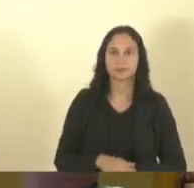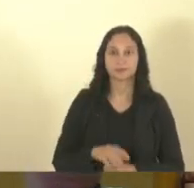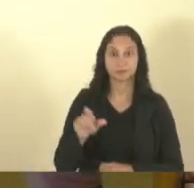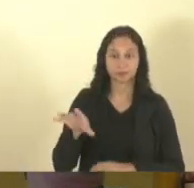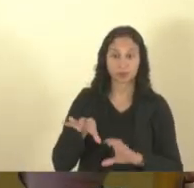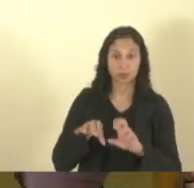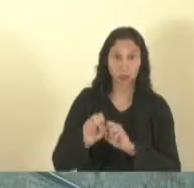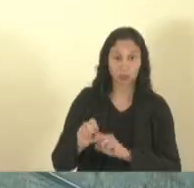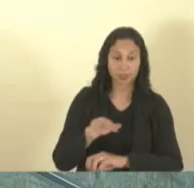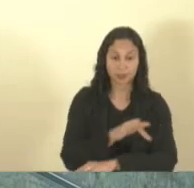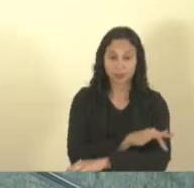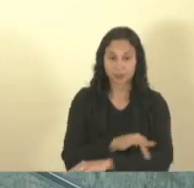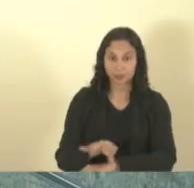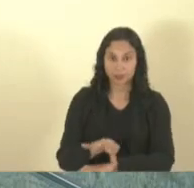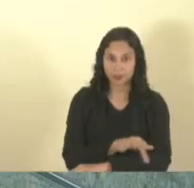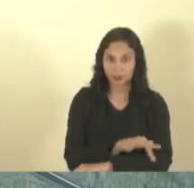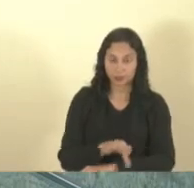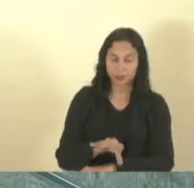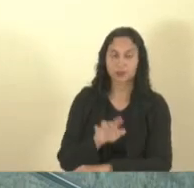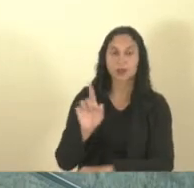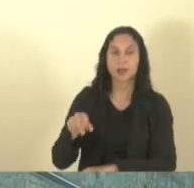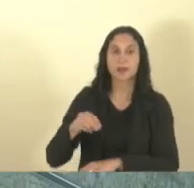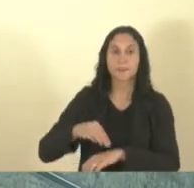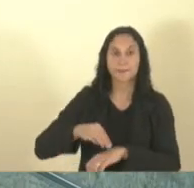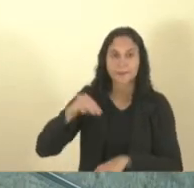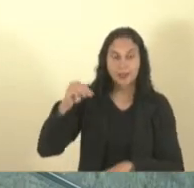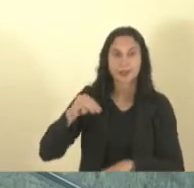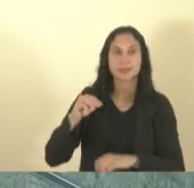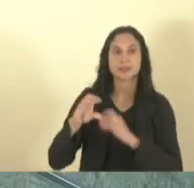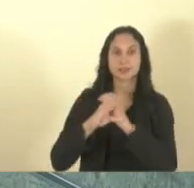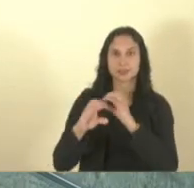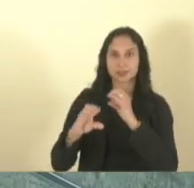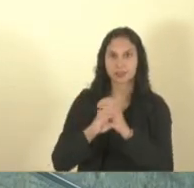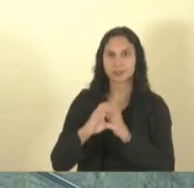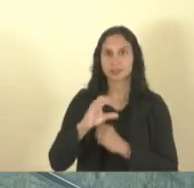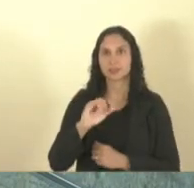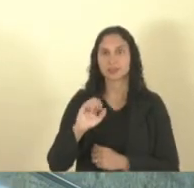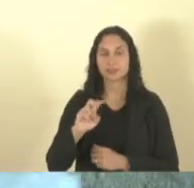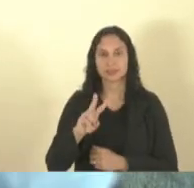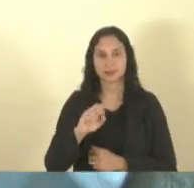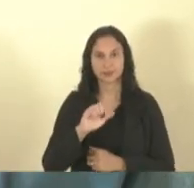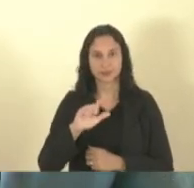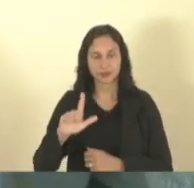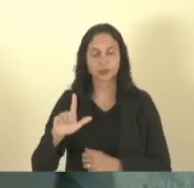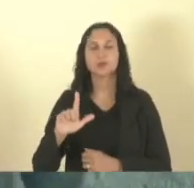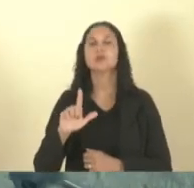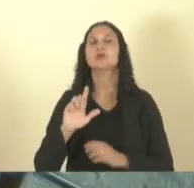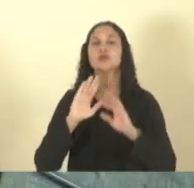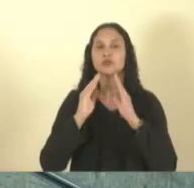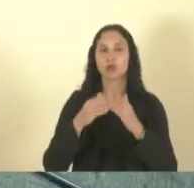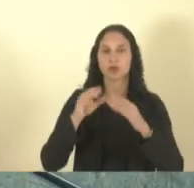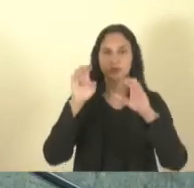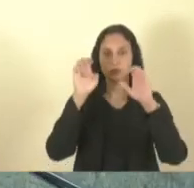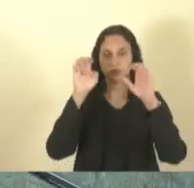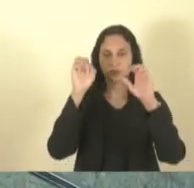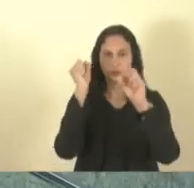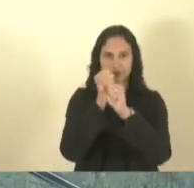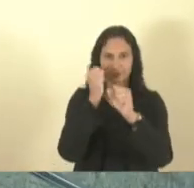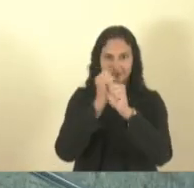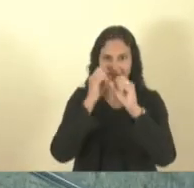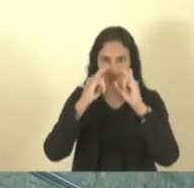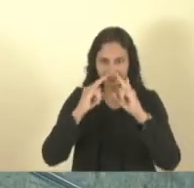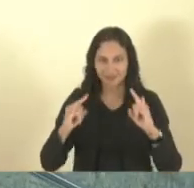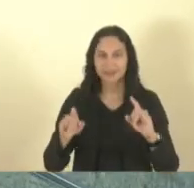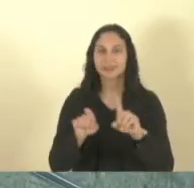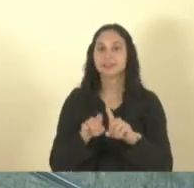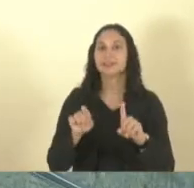Formada em Arquitetura e Urbanismo, mestre em Engenharia Civil na área de Construção Civil e com especializações em Gestão